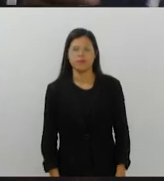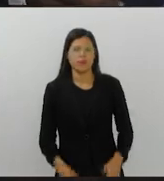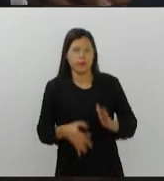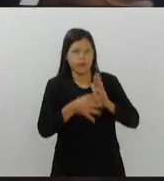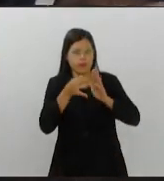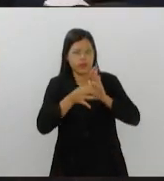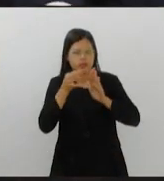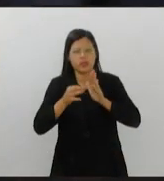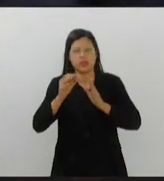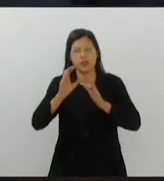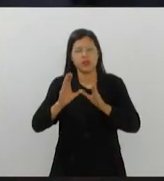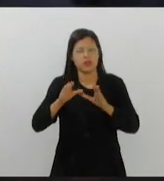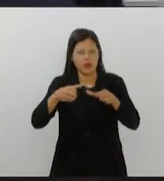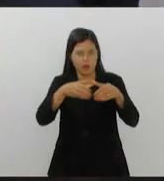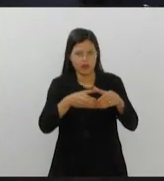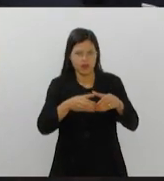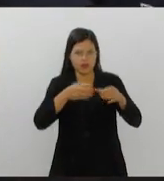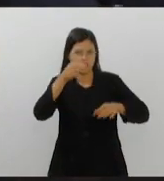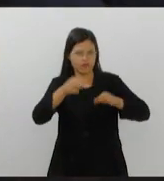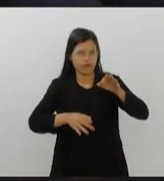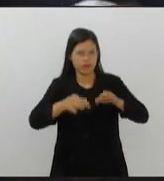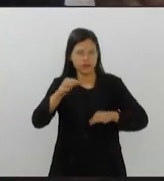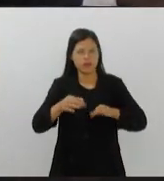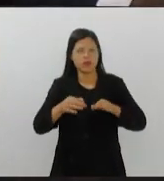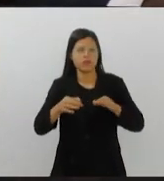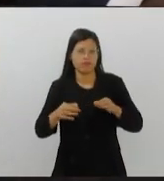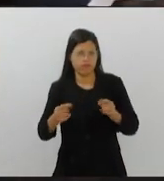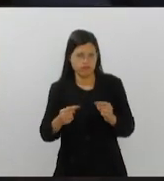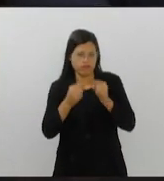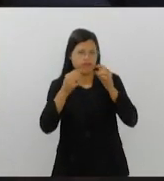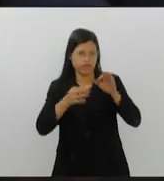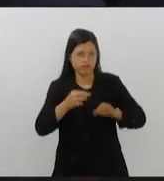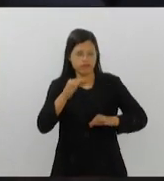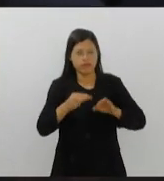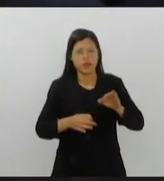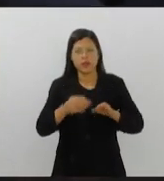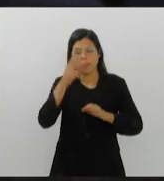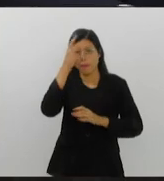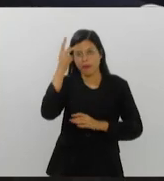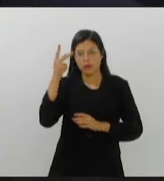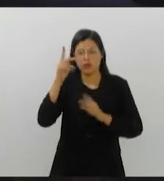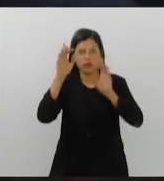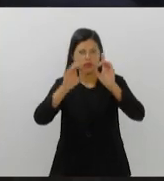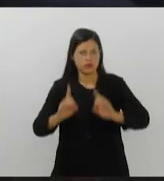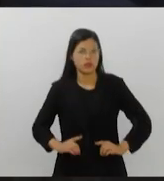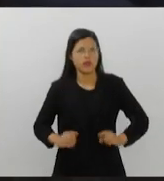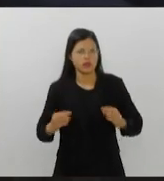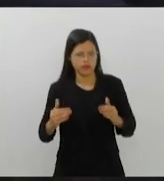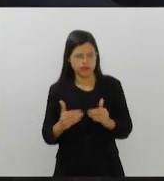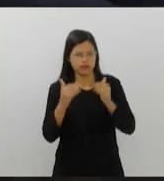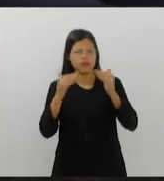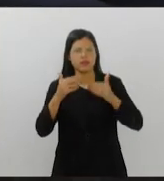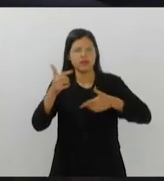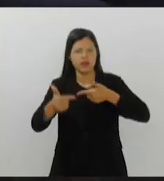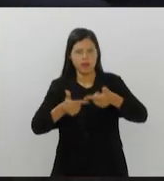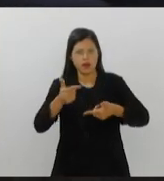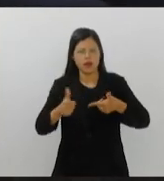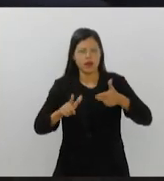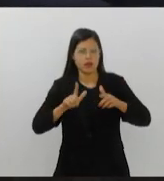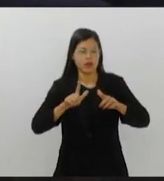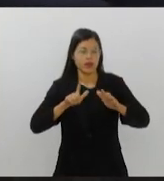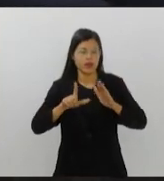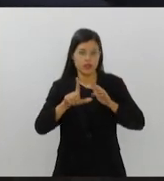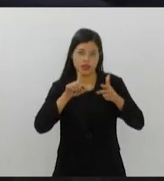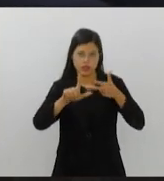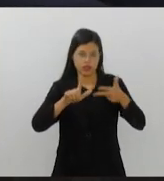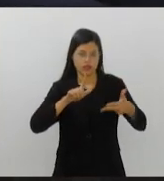Pareceres das comissões Constituição e Justiça pela juridicidade, da pessoa com deficiência favorável, de trabalho, legislação social e